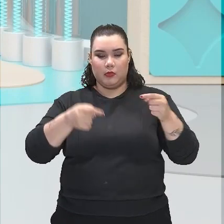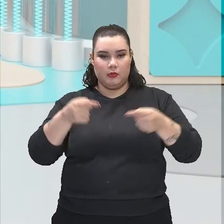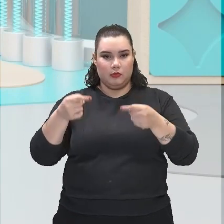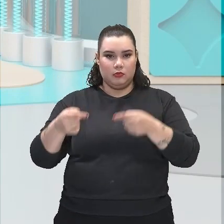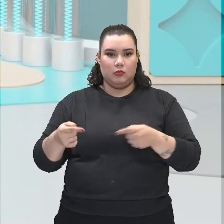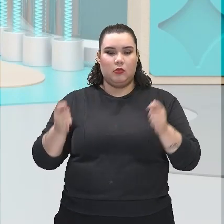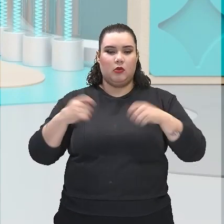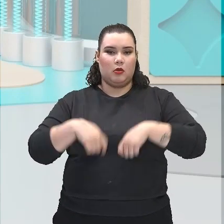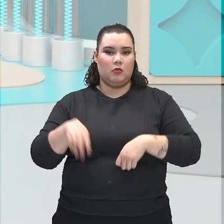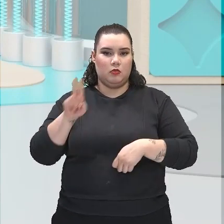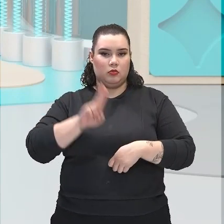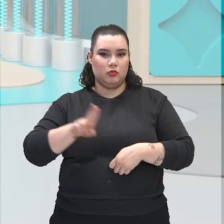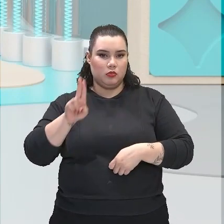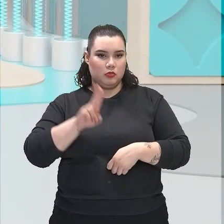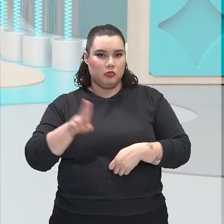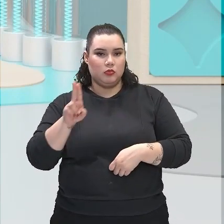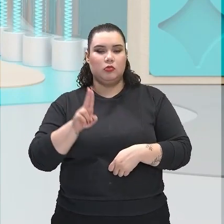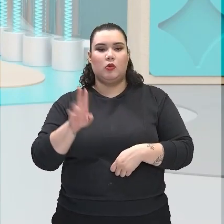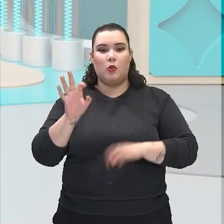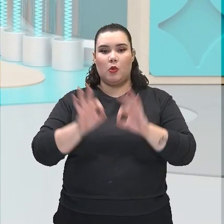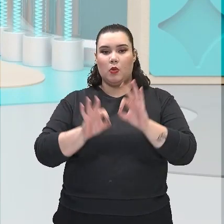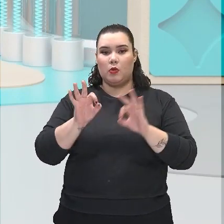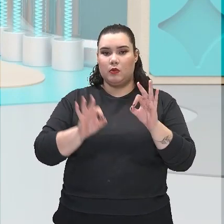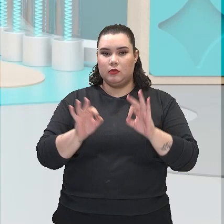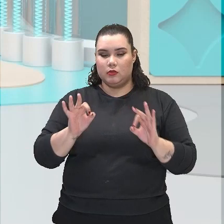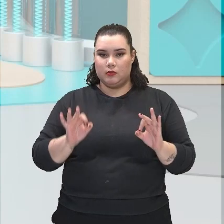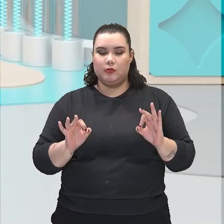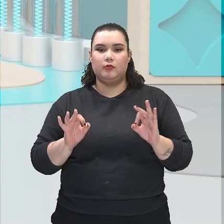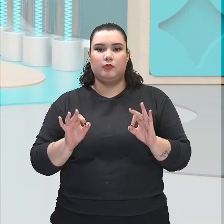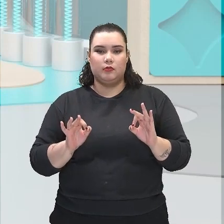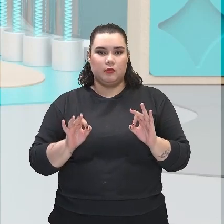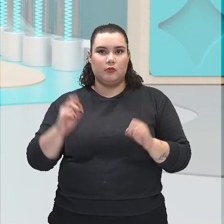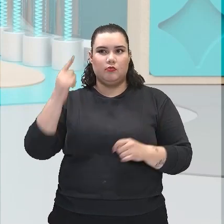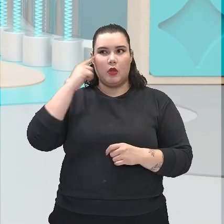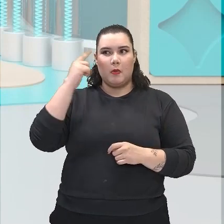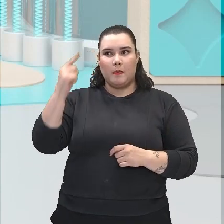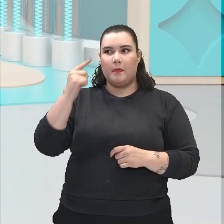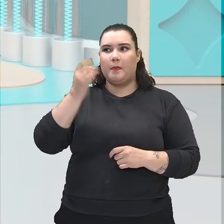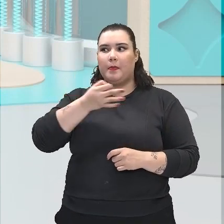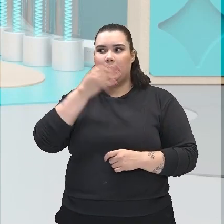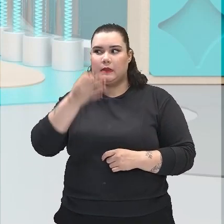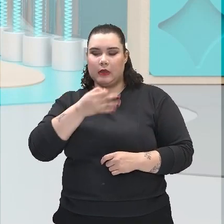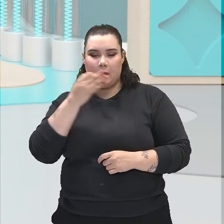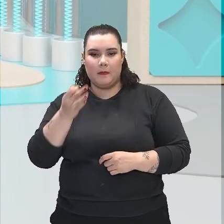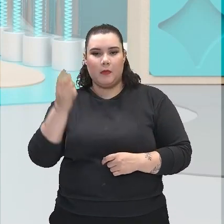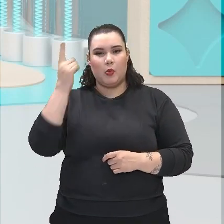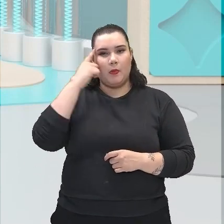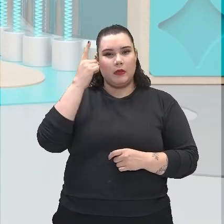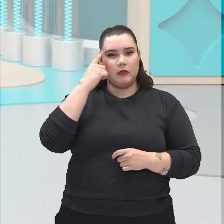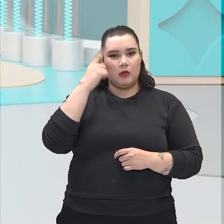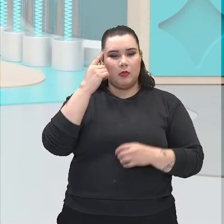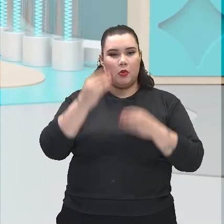ser utilizado para organizar as ideias, para organizar